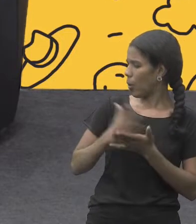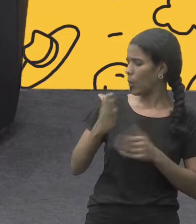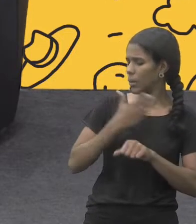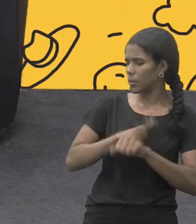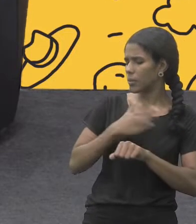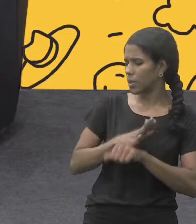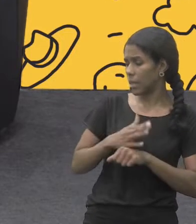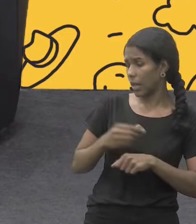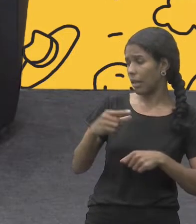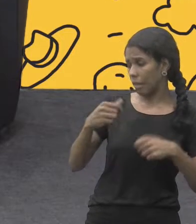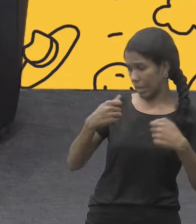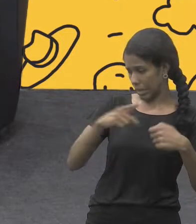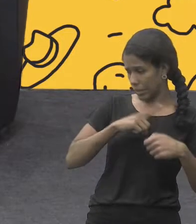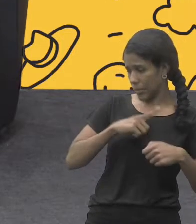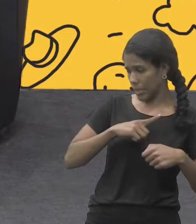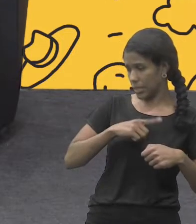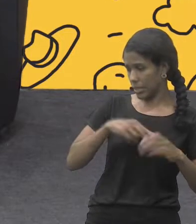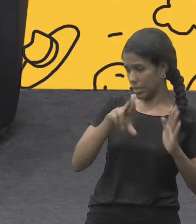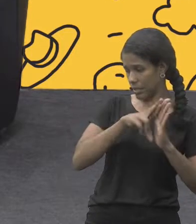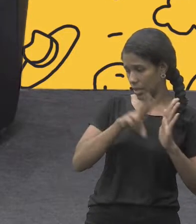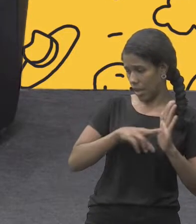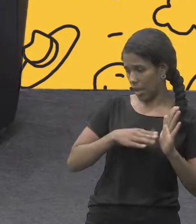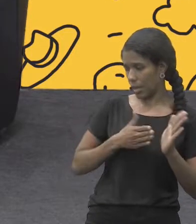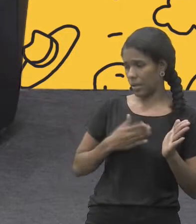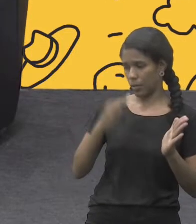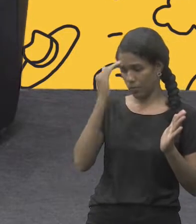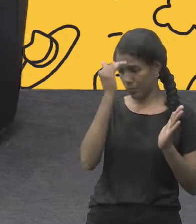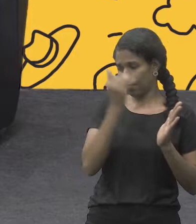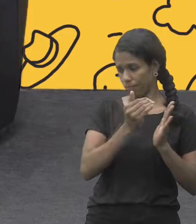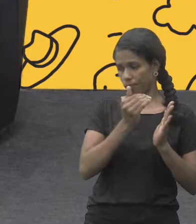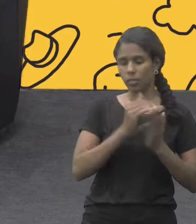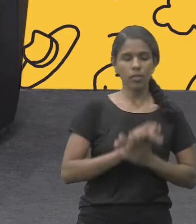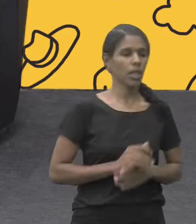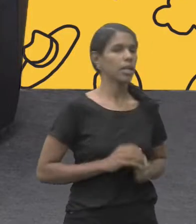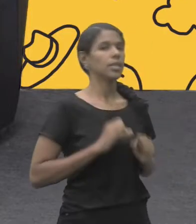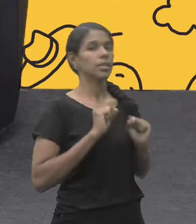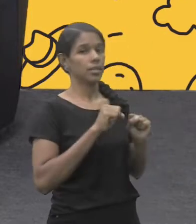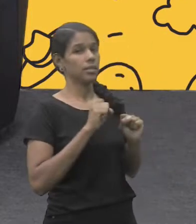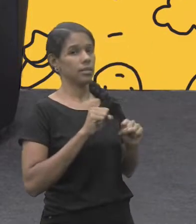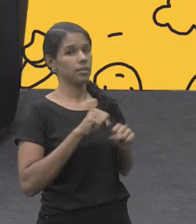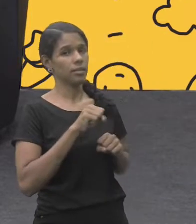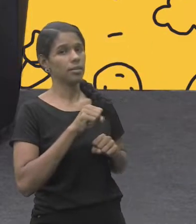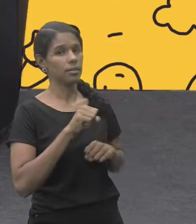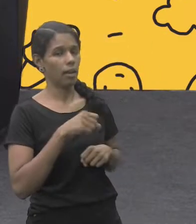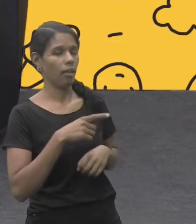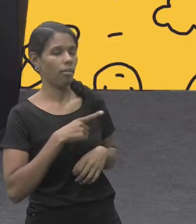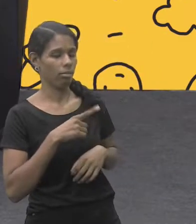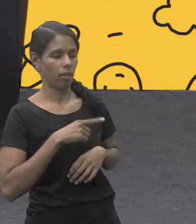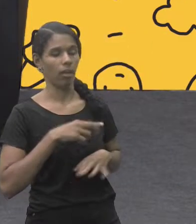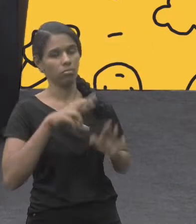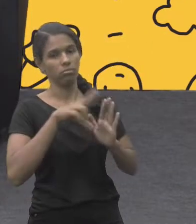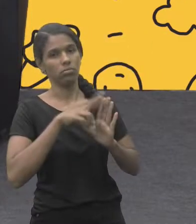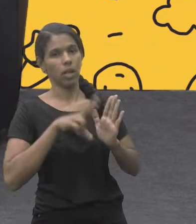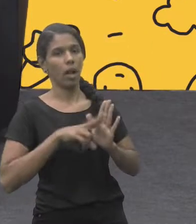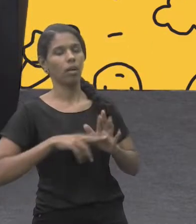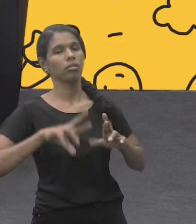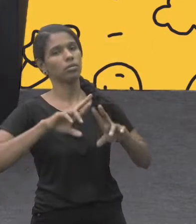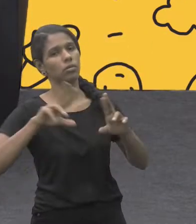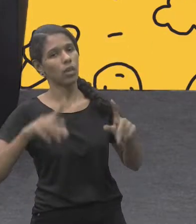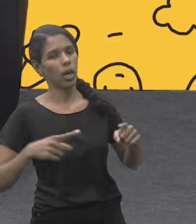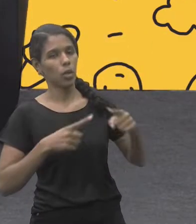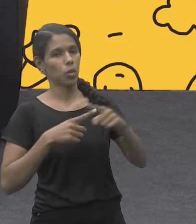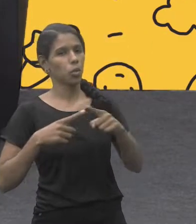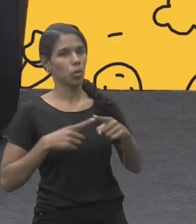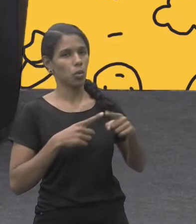Tem várias regras, né? Você vai fazer, praticar o judô, né, o jiu-jitsu, aí você vai entrar